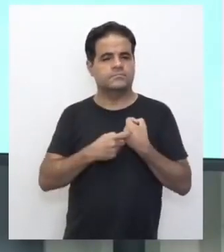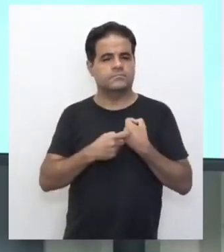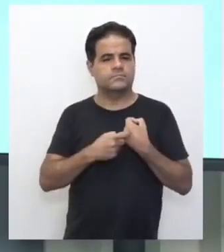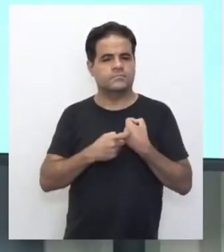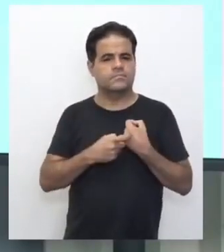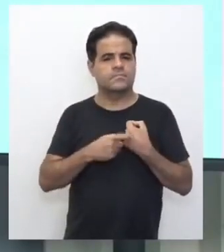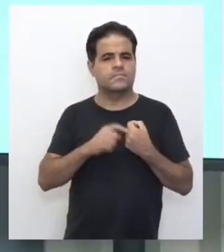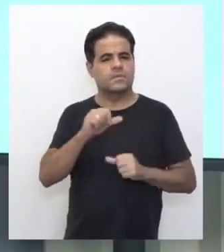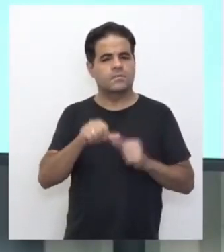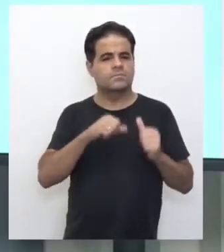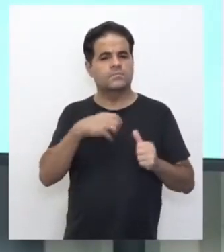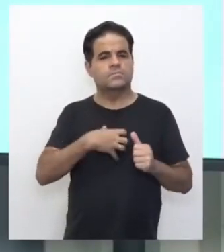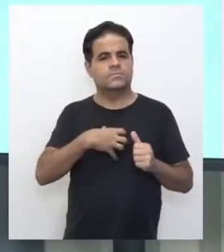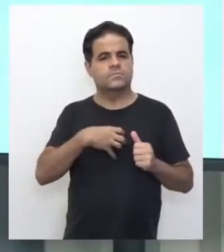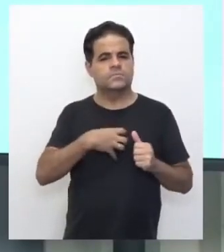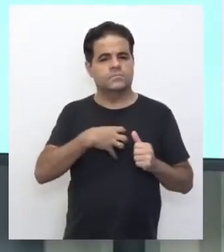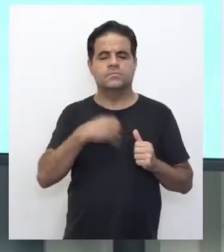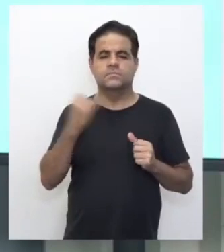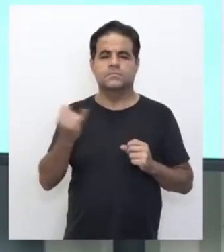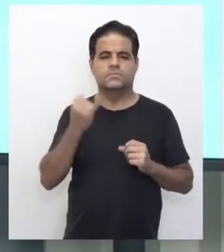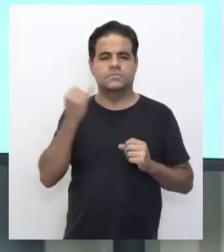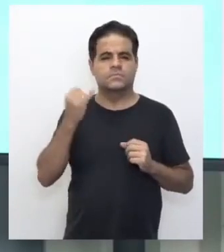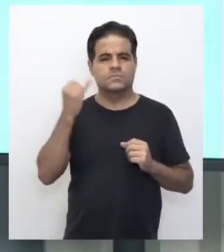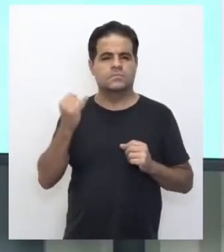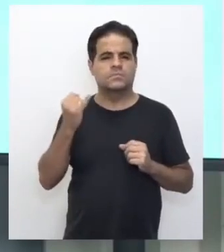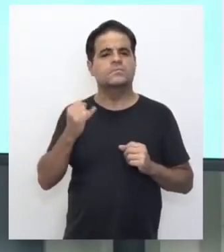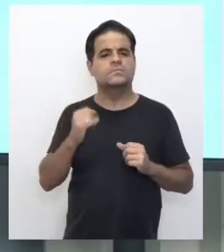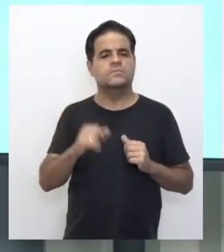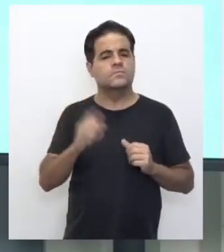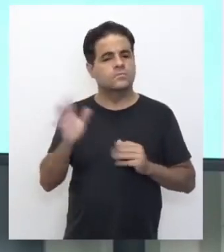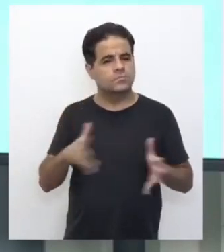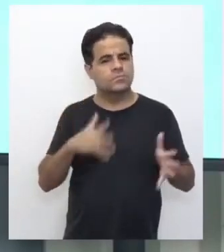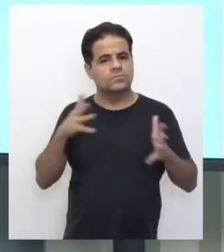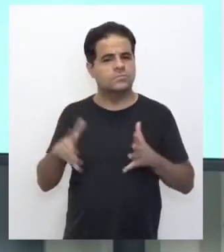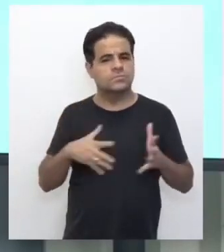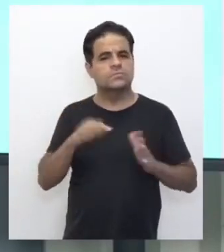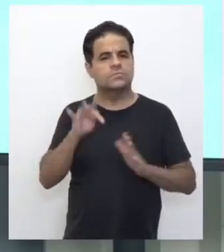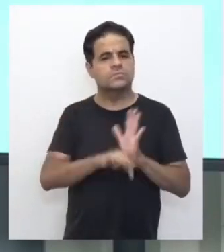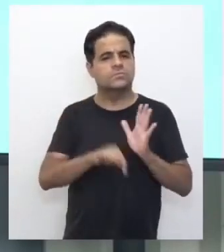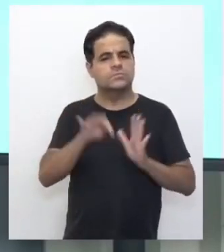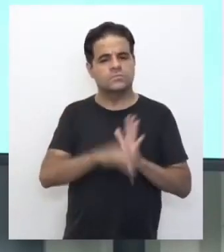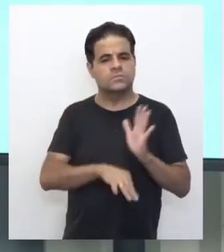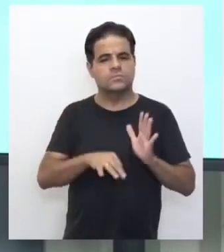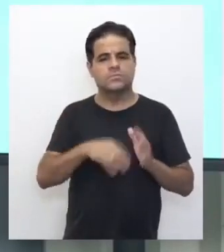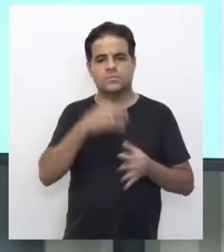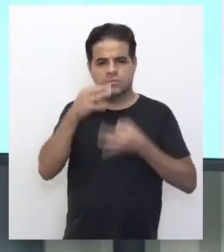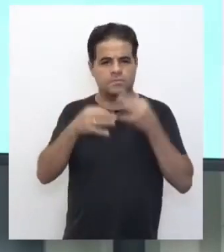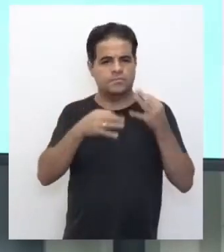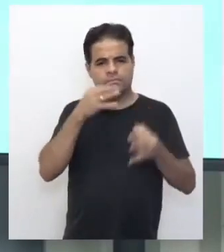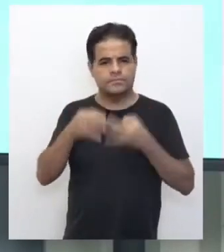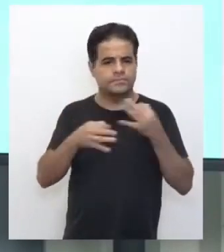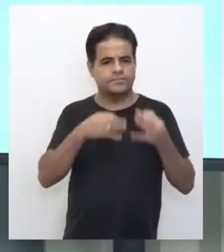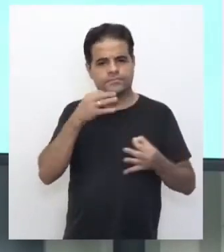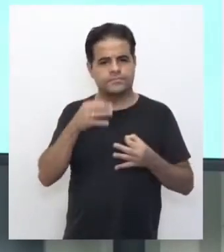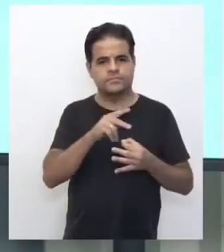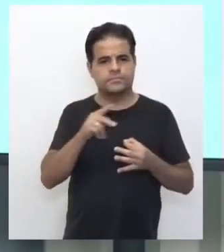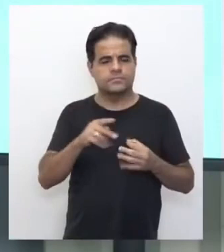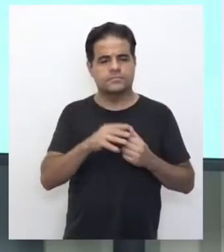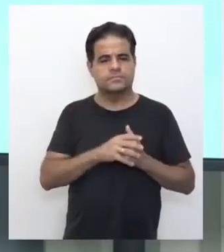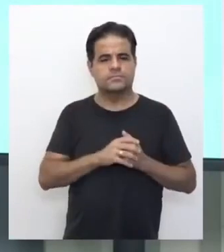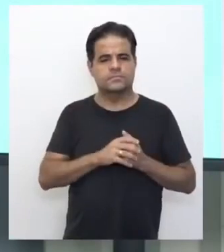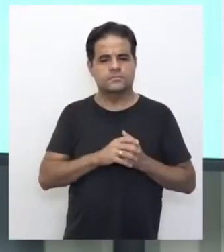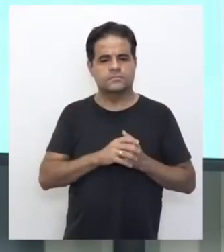efeito de sentido, né? Então, isso é importante quando a gente está produzindo os nossos textos. Alguém comentando alguma coisa? Vamos